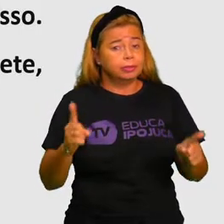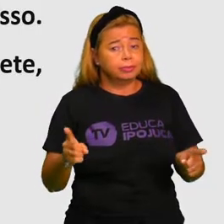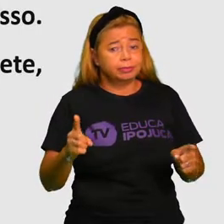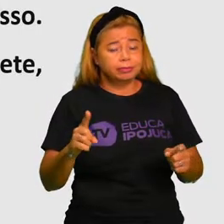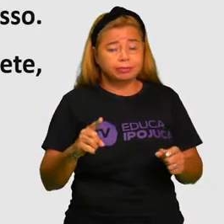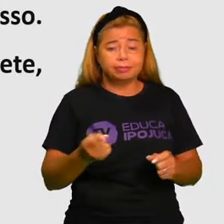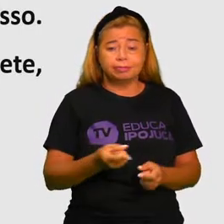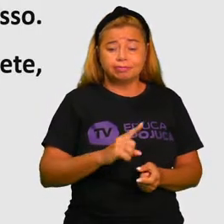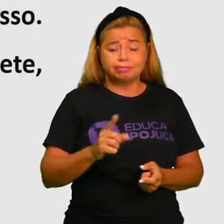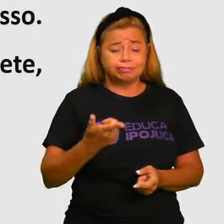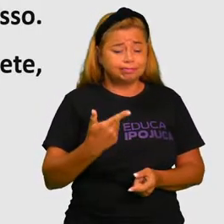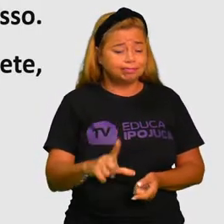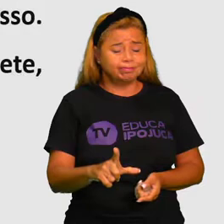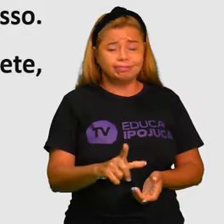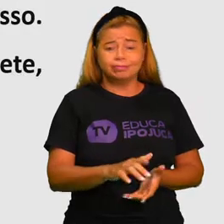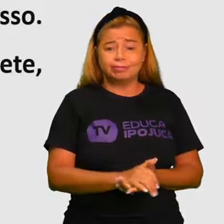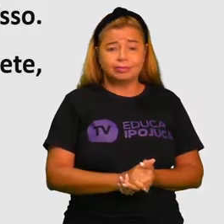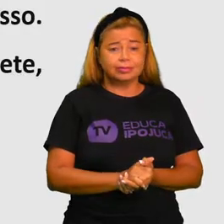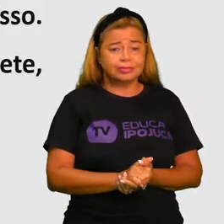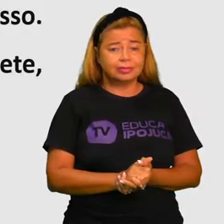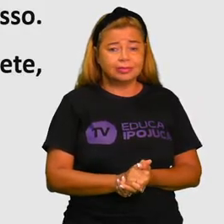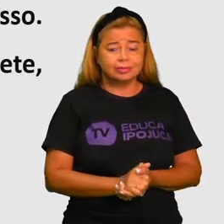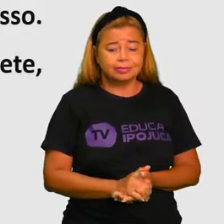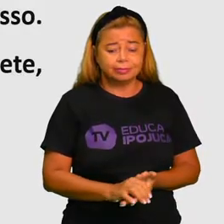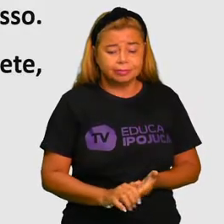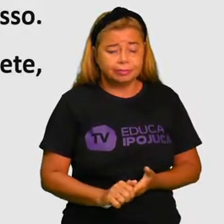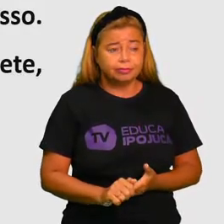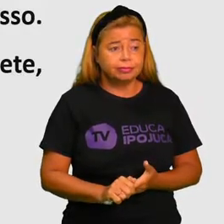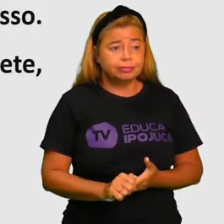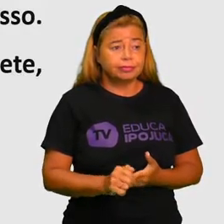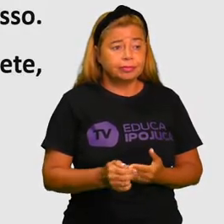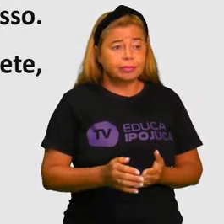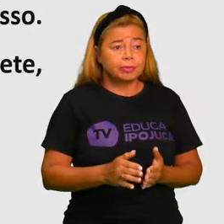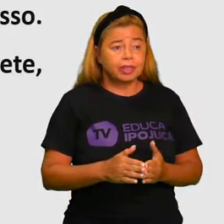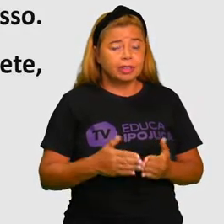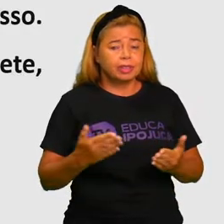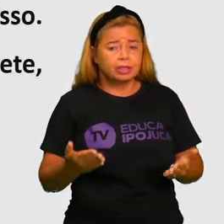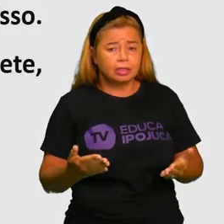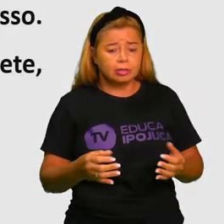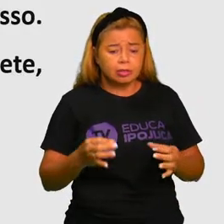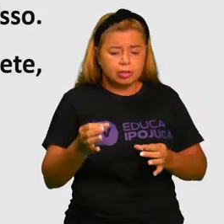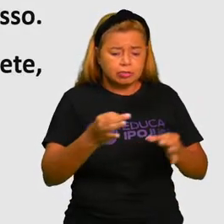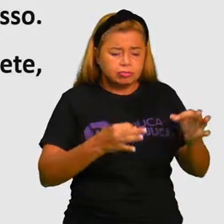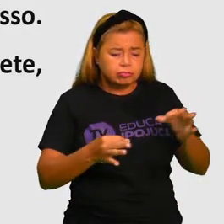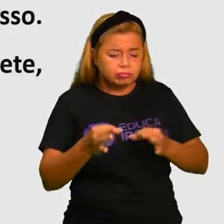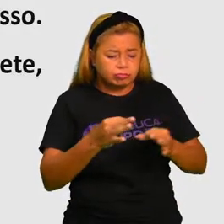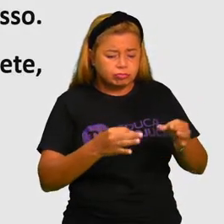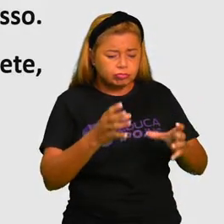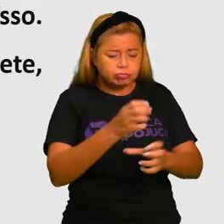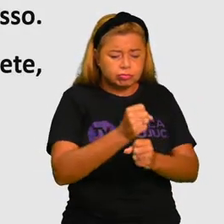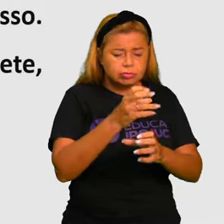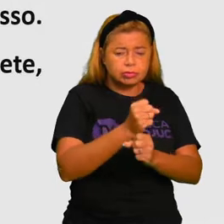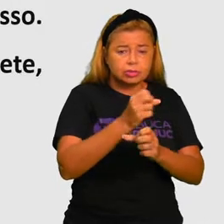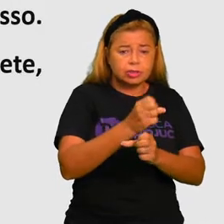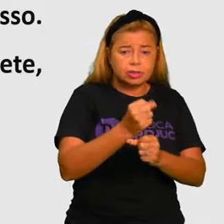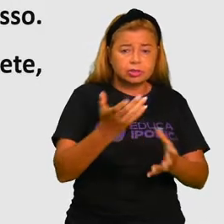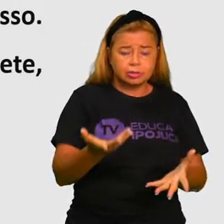Ela não tem tempo para isso Mateus é fez os cálculos e concluiu e